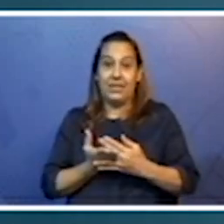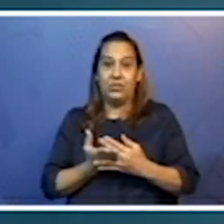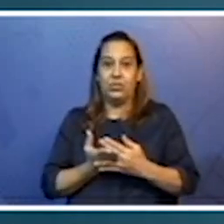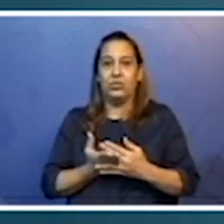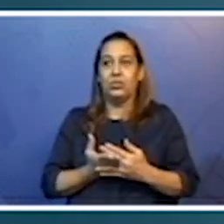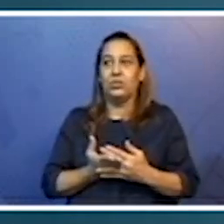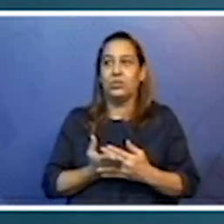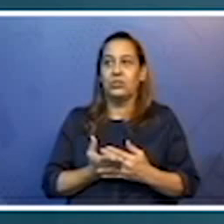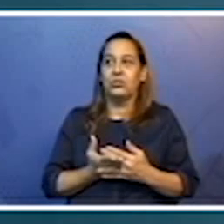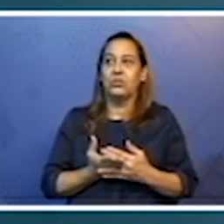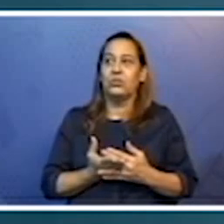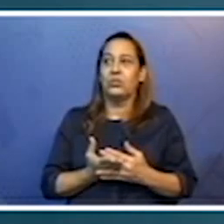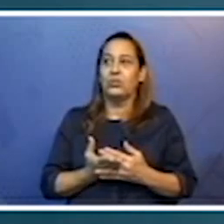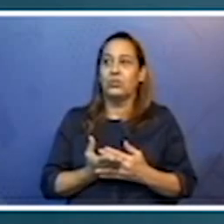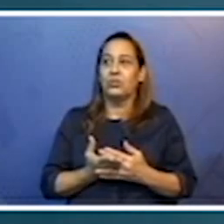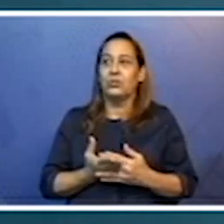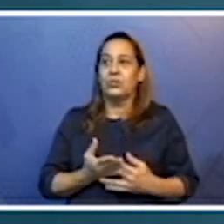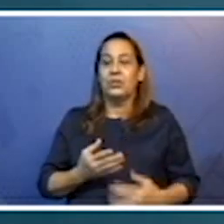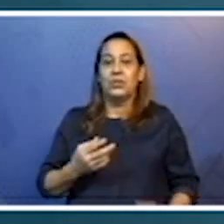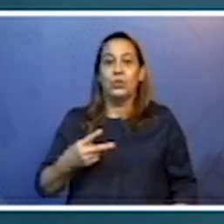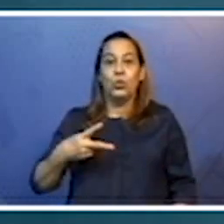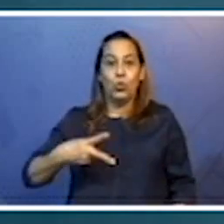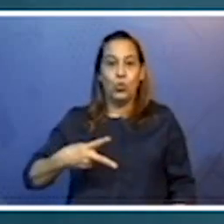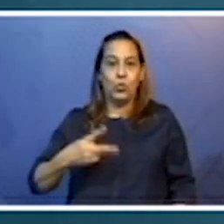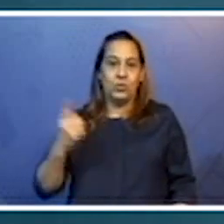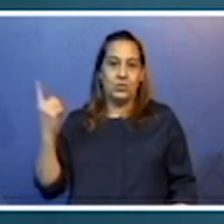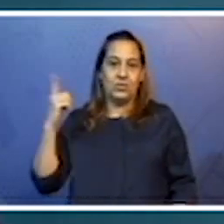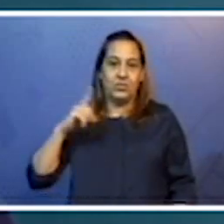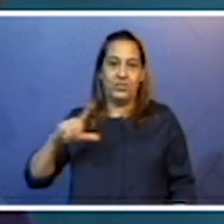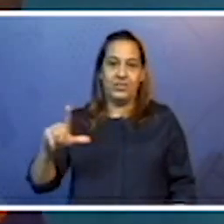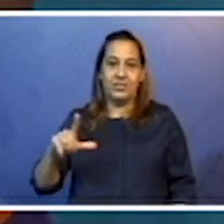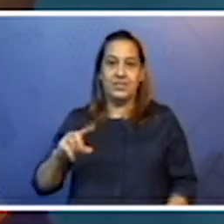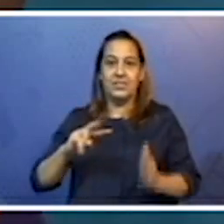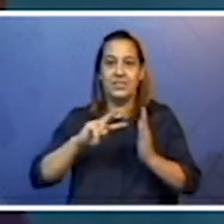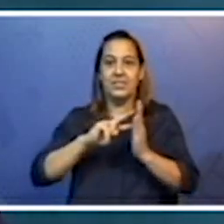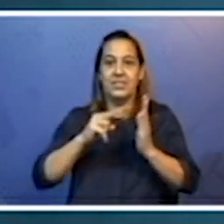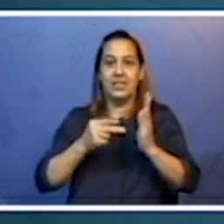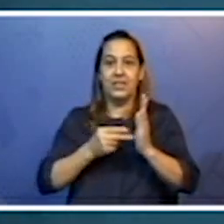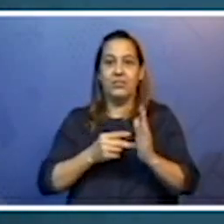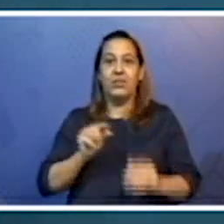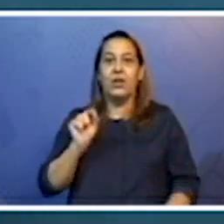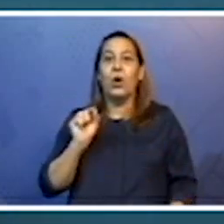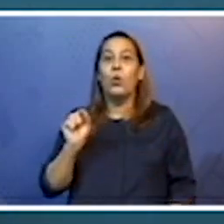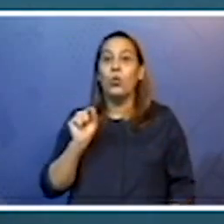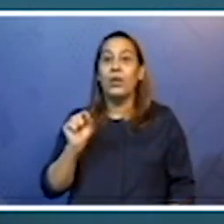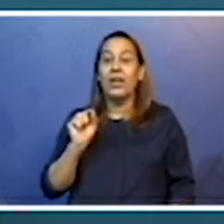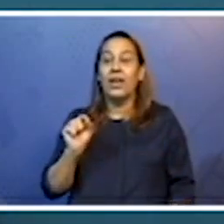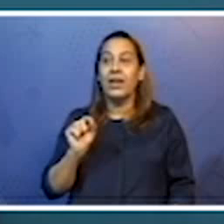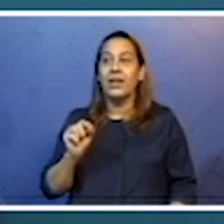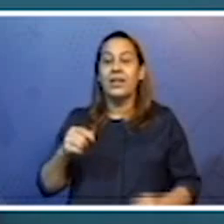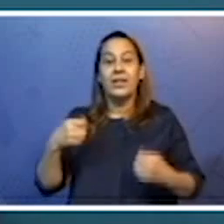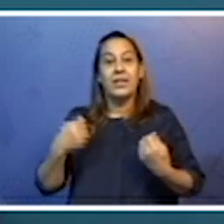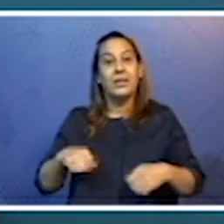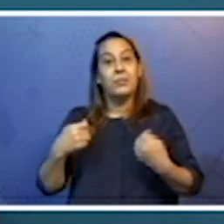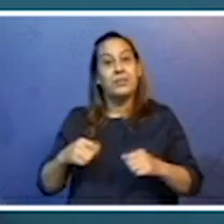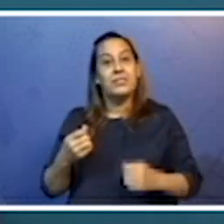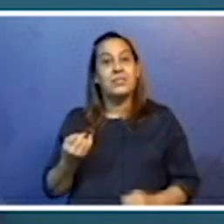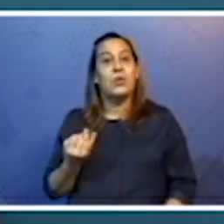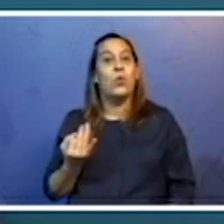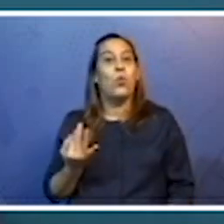metade, enchendo 2 vezes. Isso quer dizer o quê? Quer dizer que eu preciso de mais